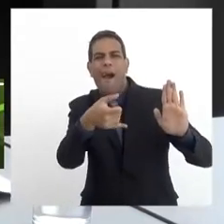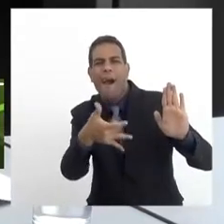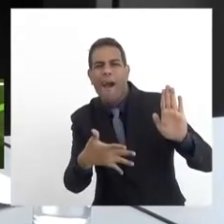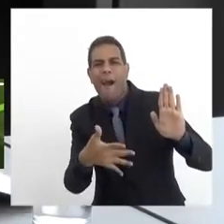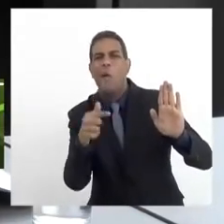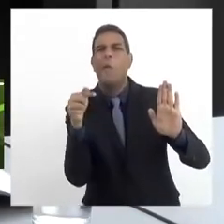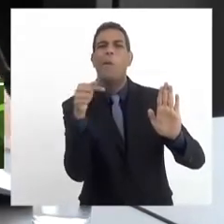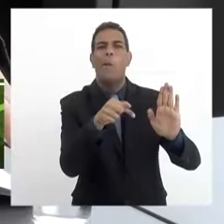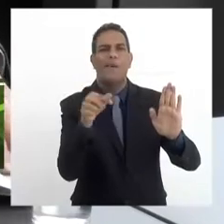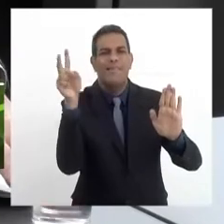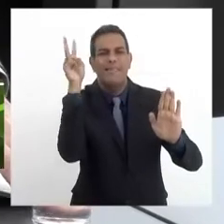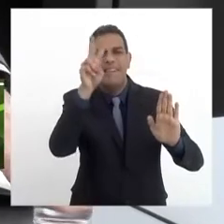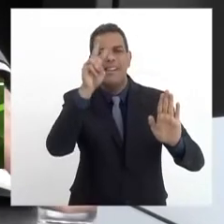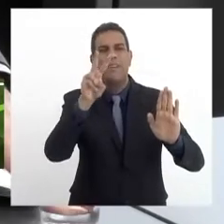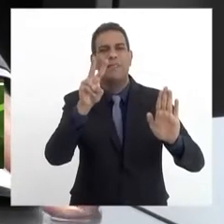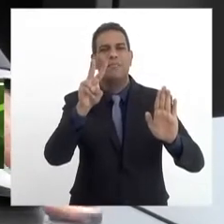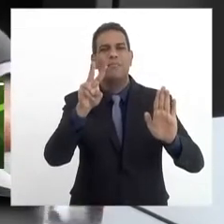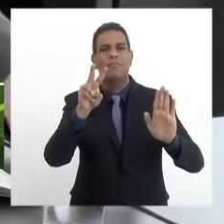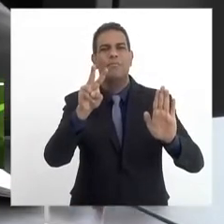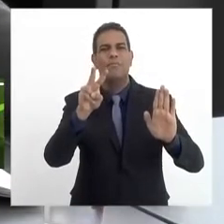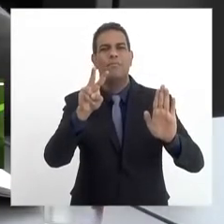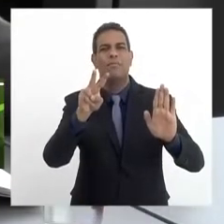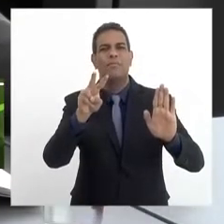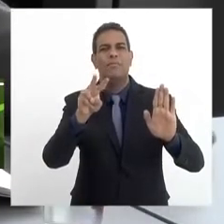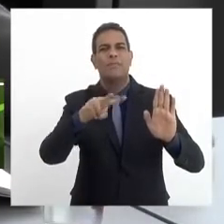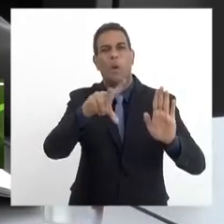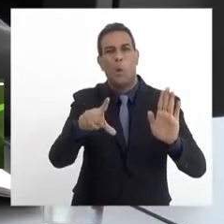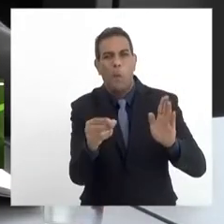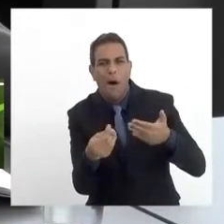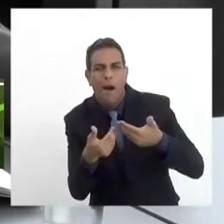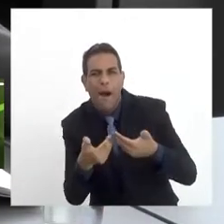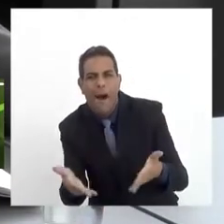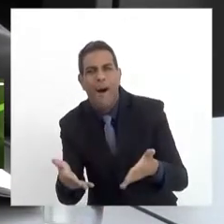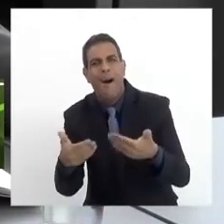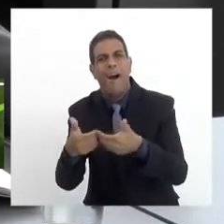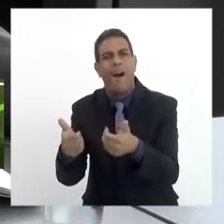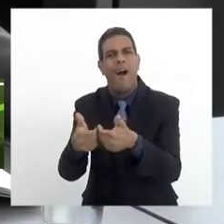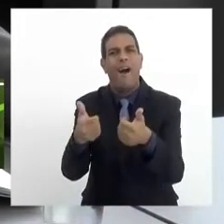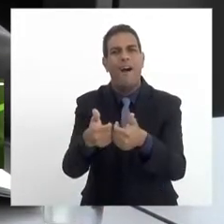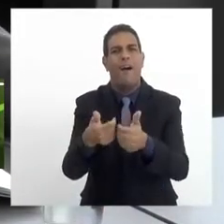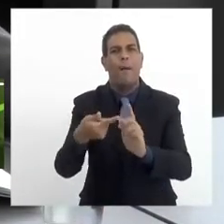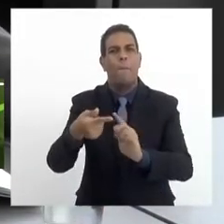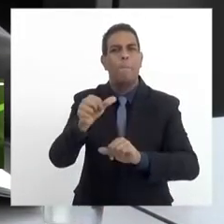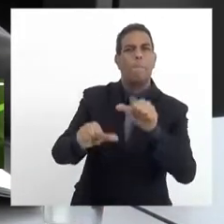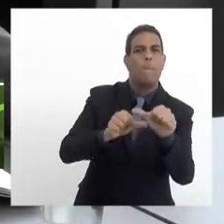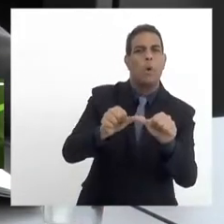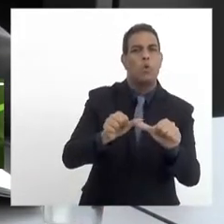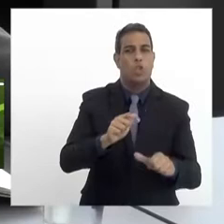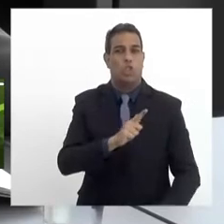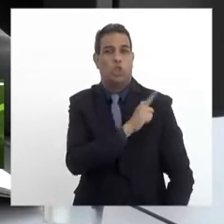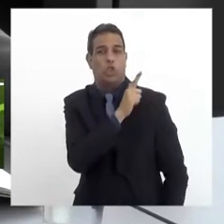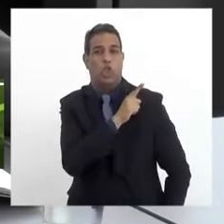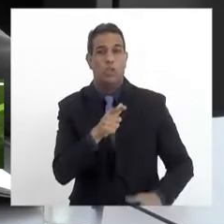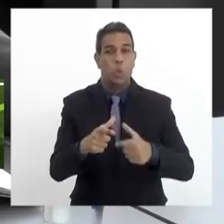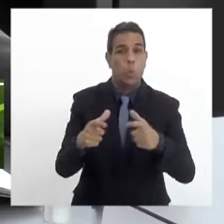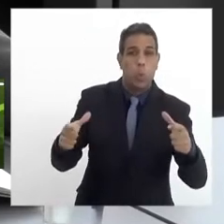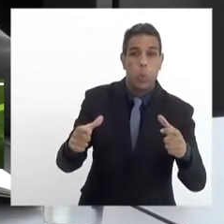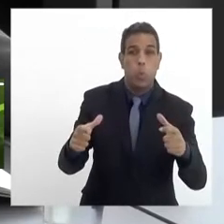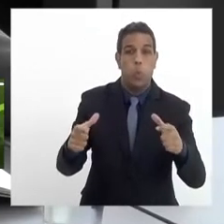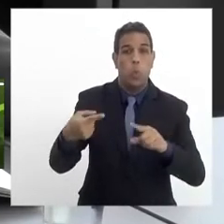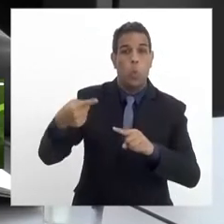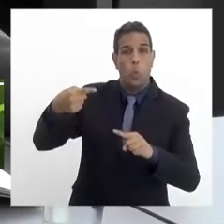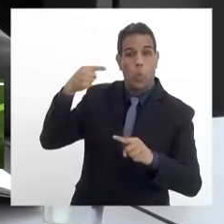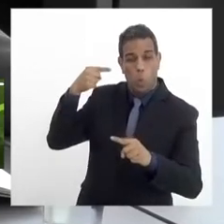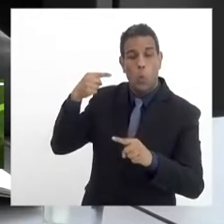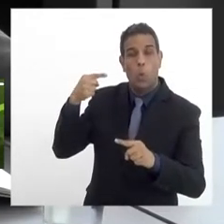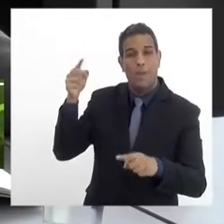a FETRANSPOR, não mais fazer a gestão do bilhete único. No governo